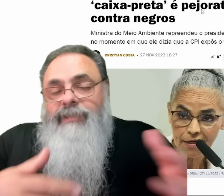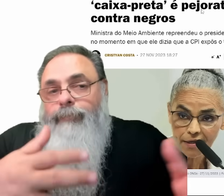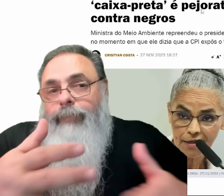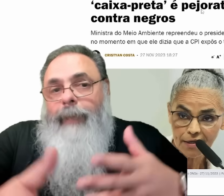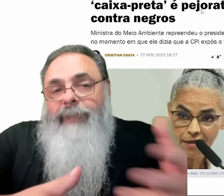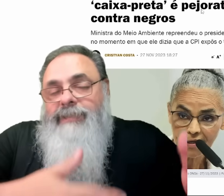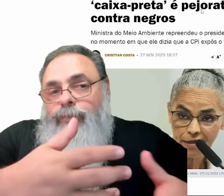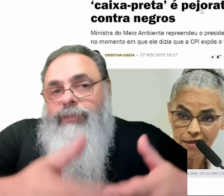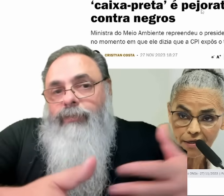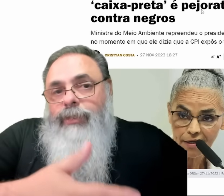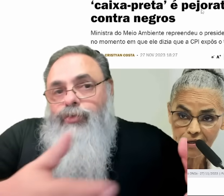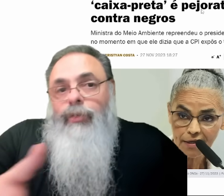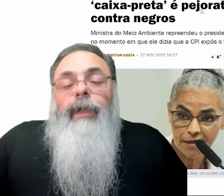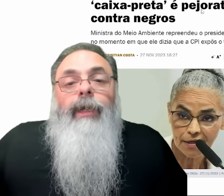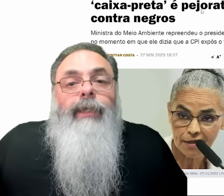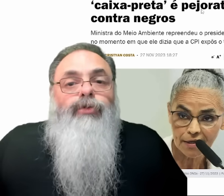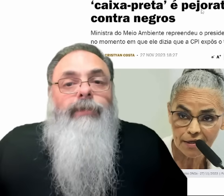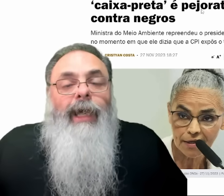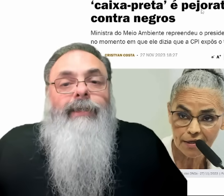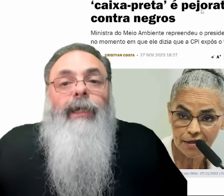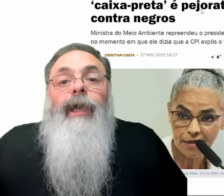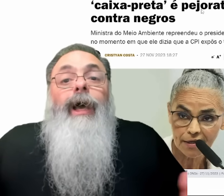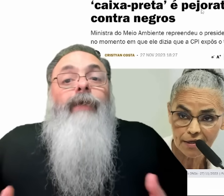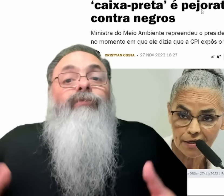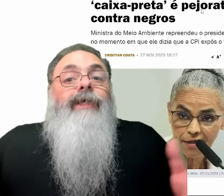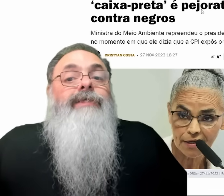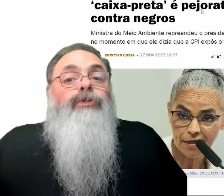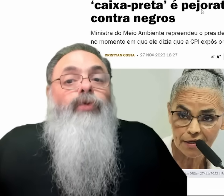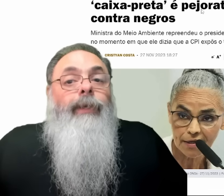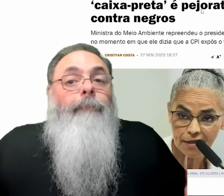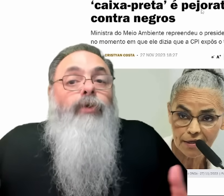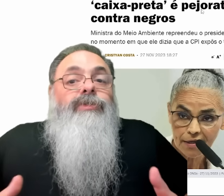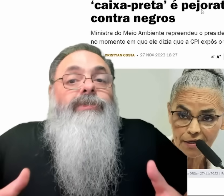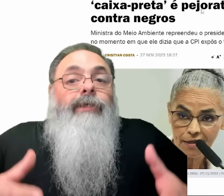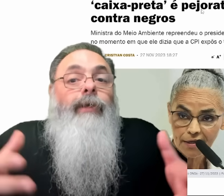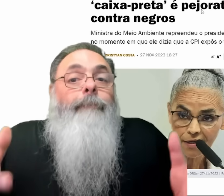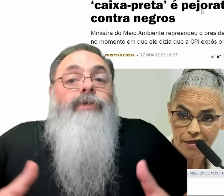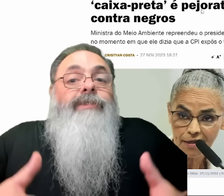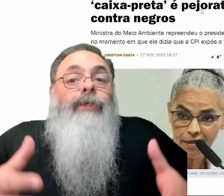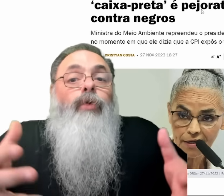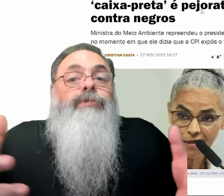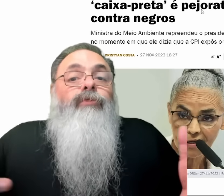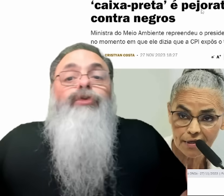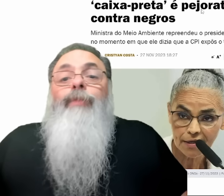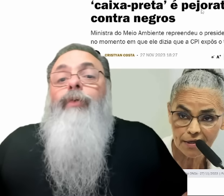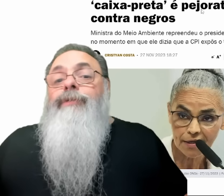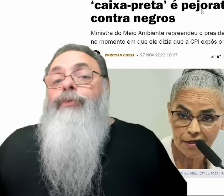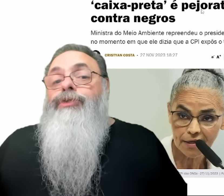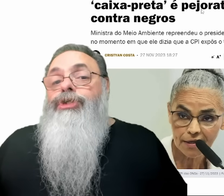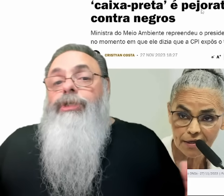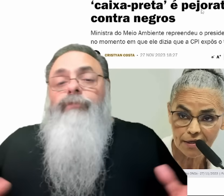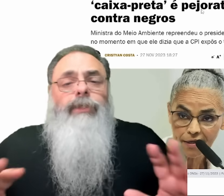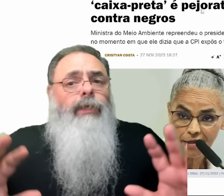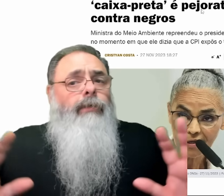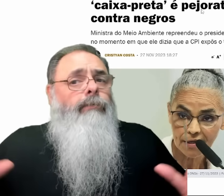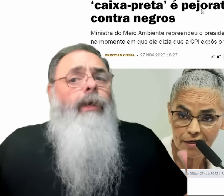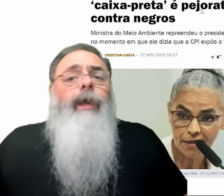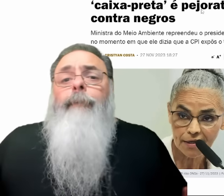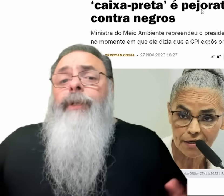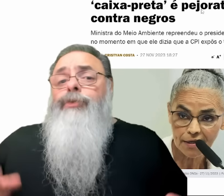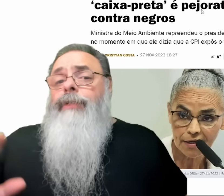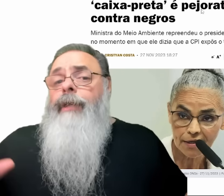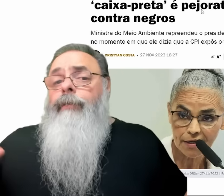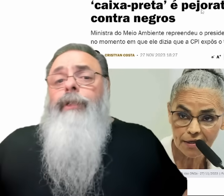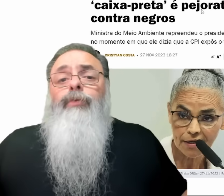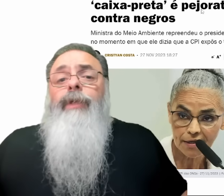lucro querem se prestar um serviço e a ajudar né Aí fica essa zong postando posando como se fosse uma coisa positiva não